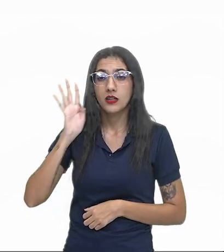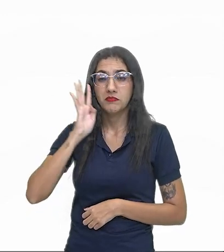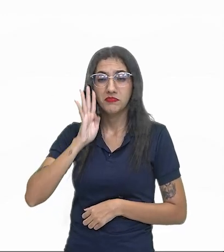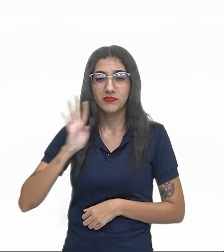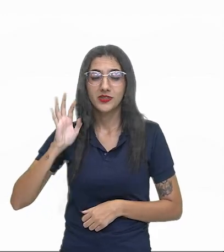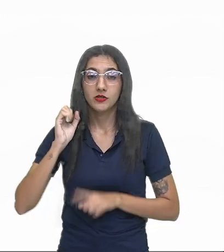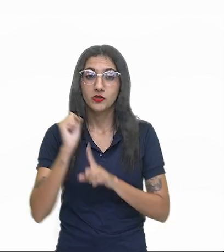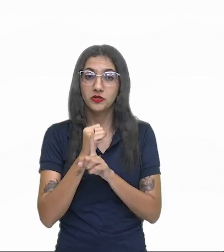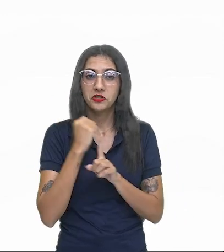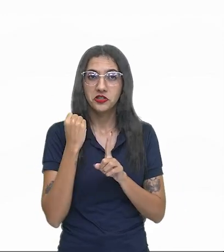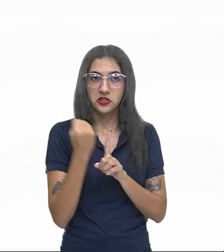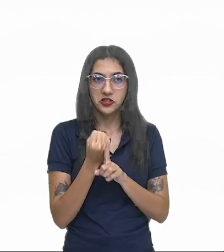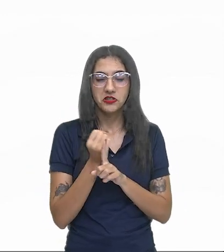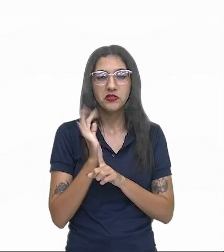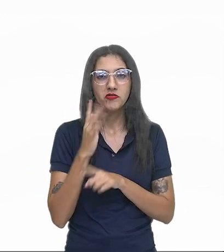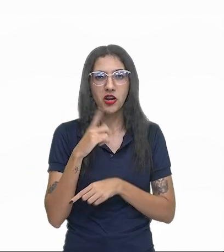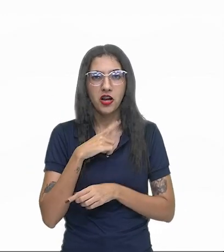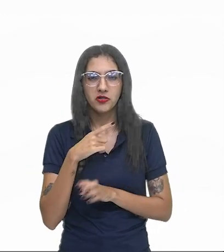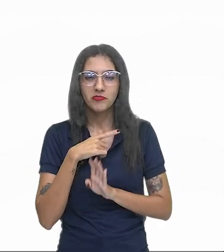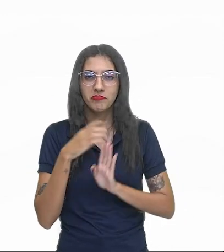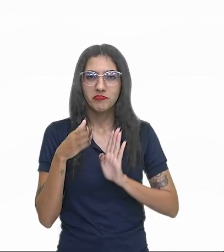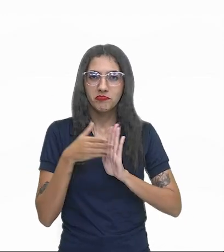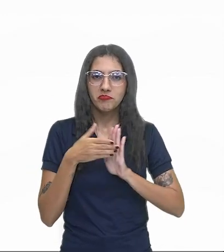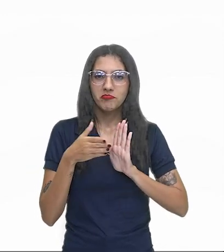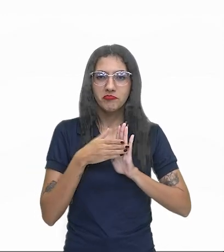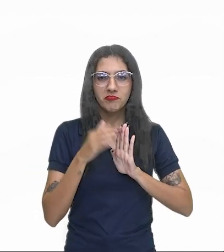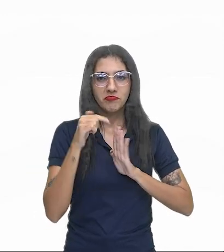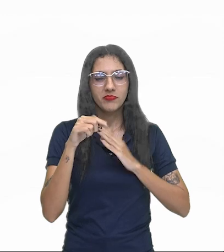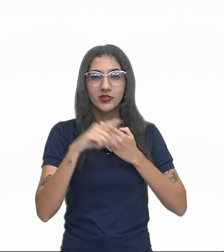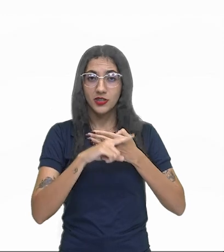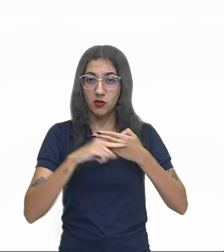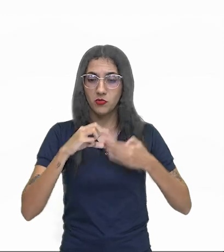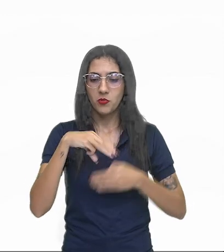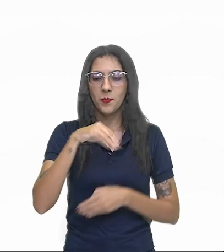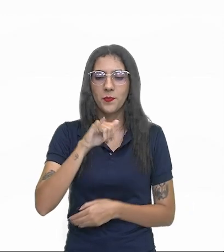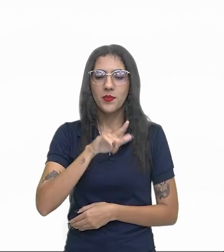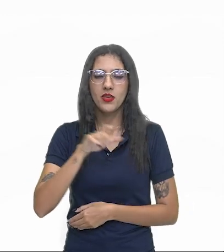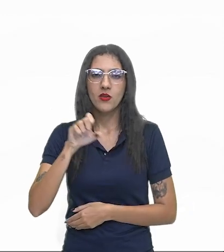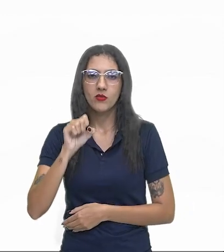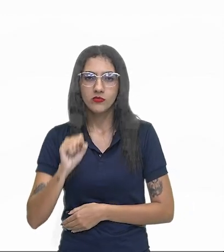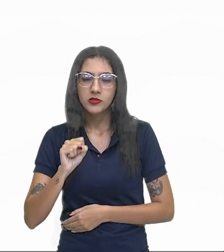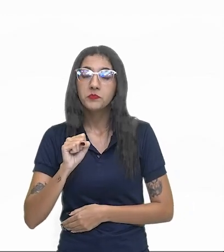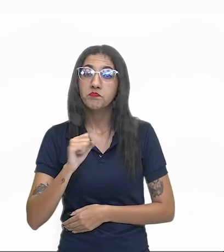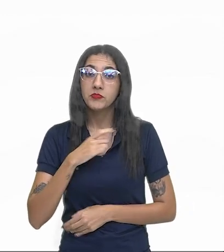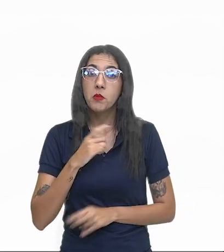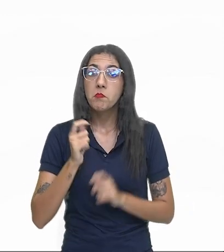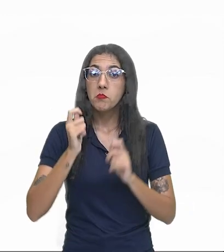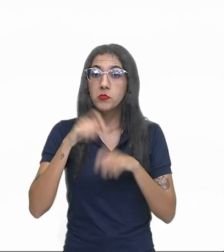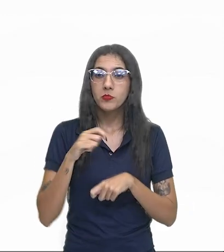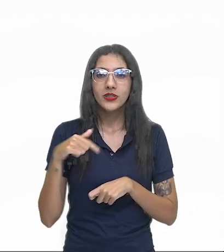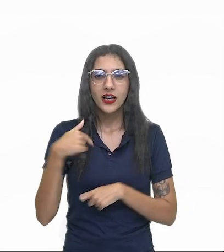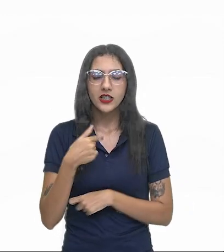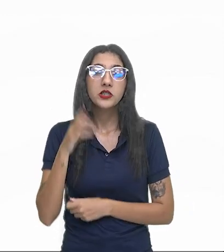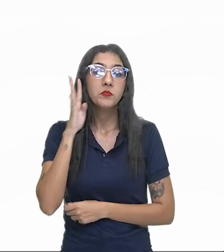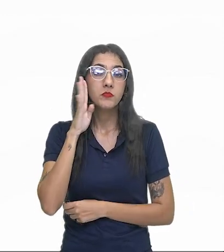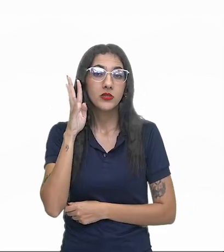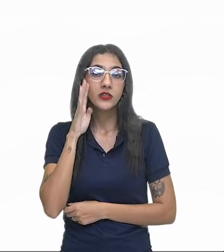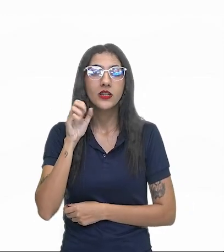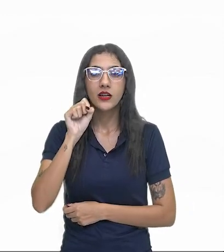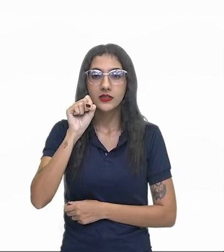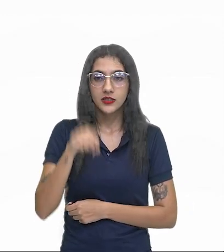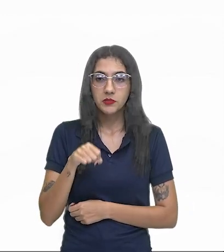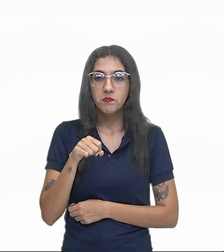propõe Charles White Mills, nos dá essa possibilidade de imaginarmos, sim, mas